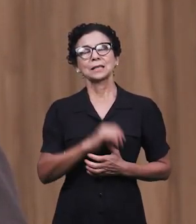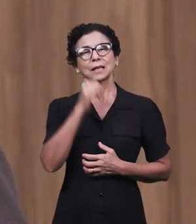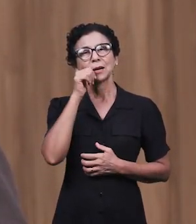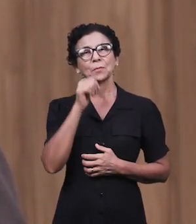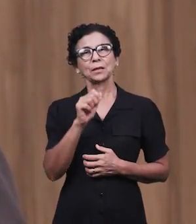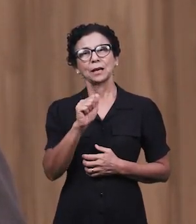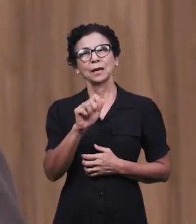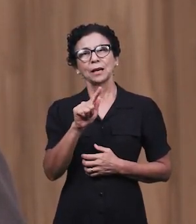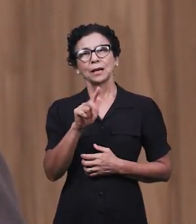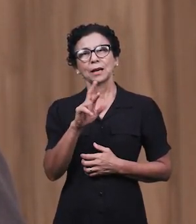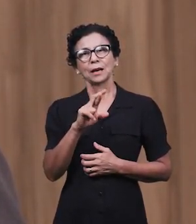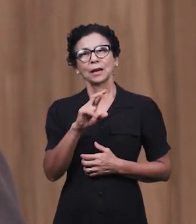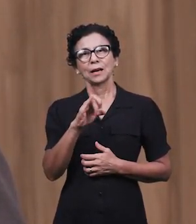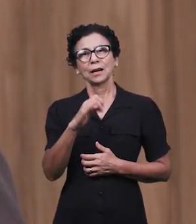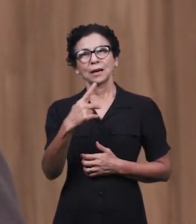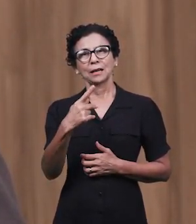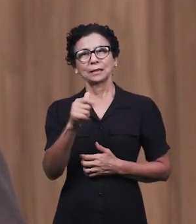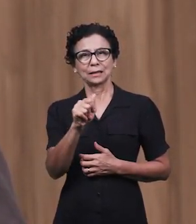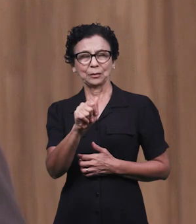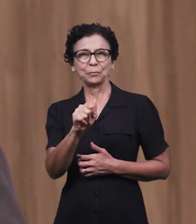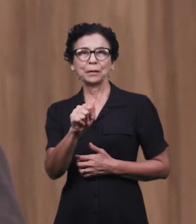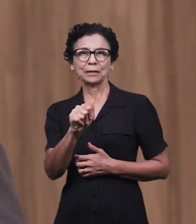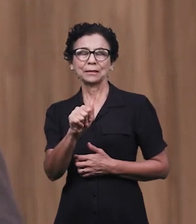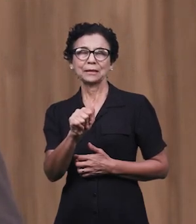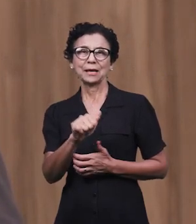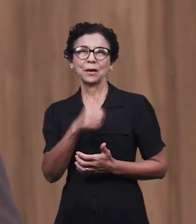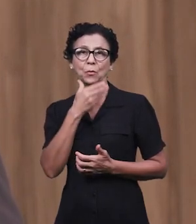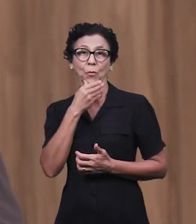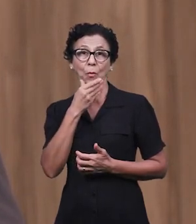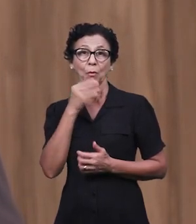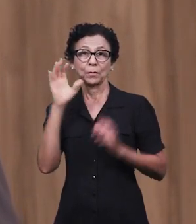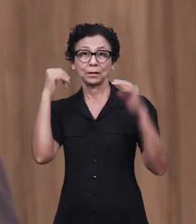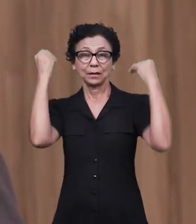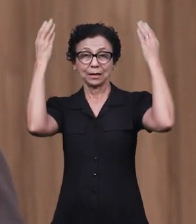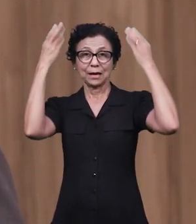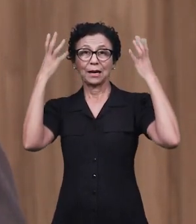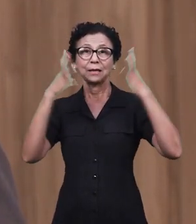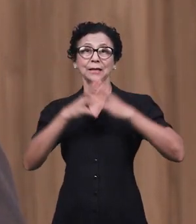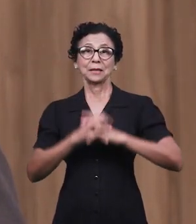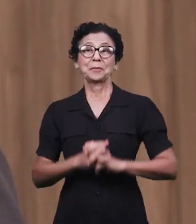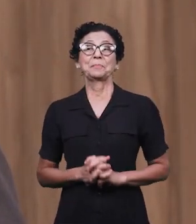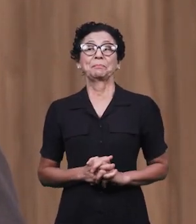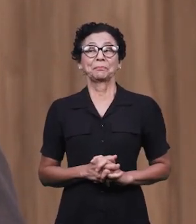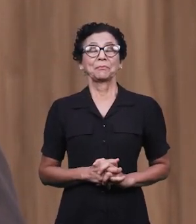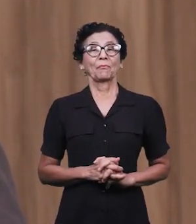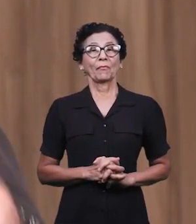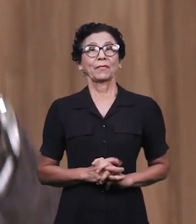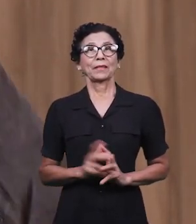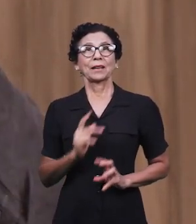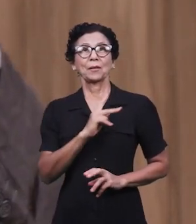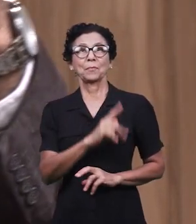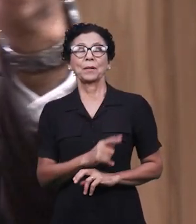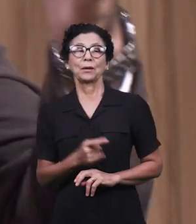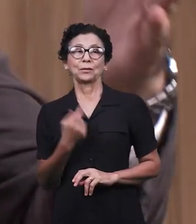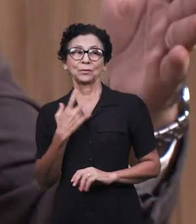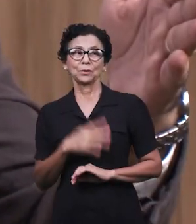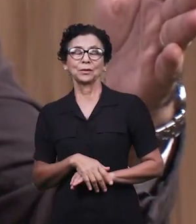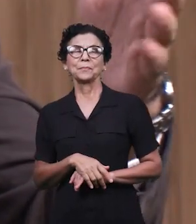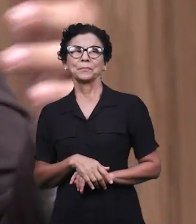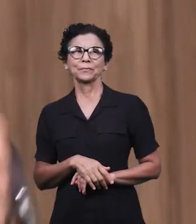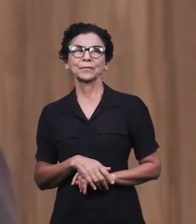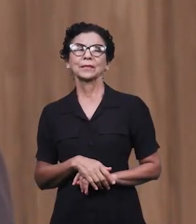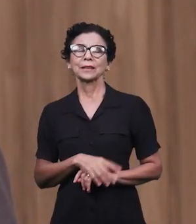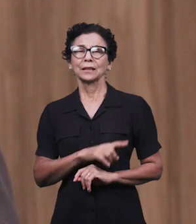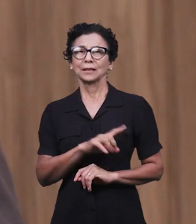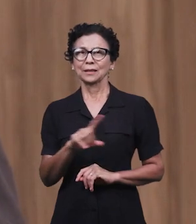E Paulo mesmo diz, bem sei que crês. Vamos lembrar aqui que Agripa, né, viu o seu pai,